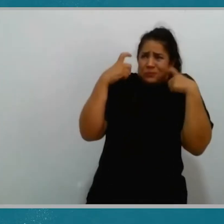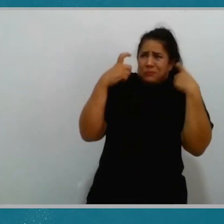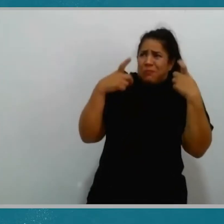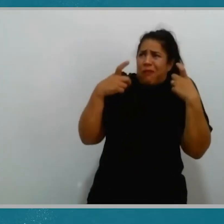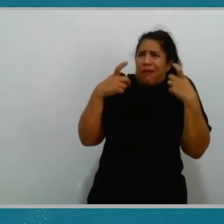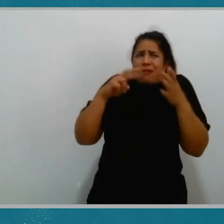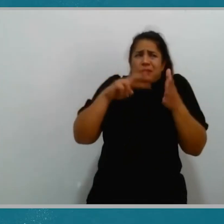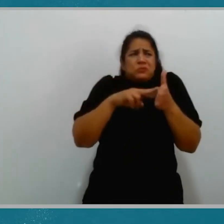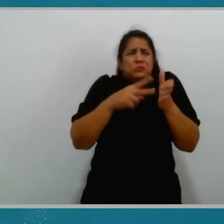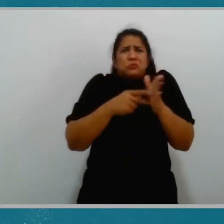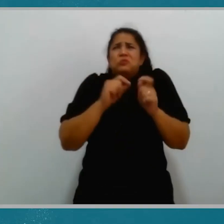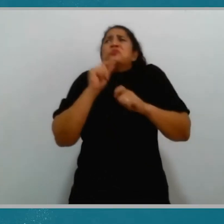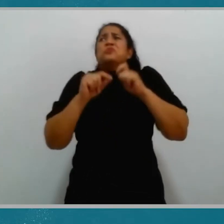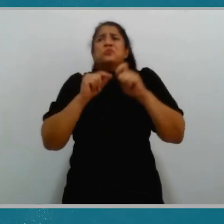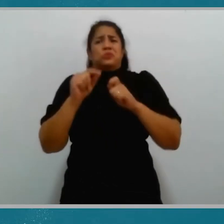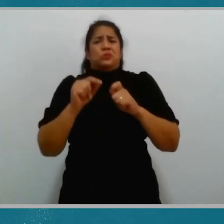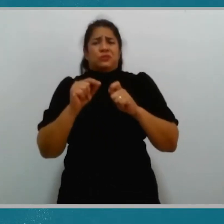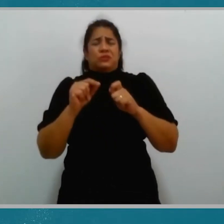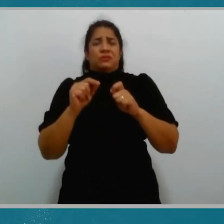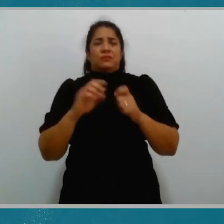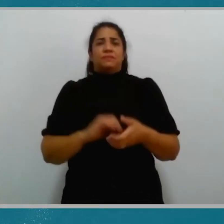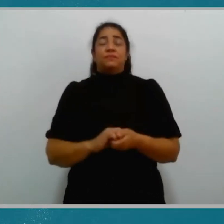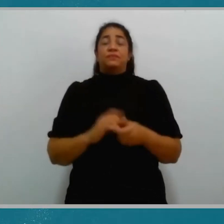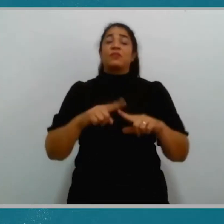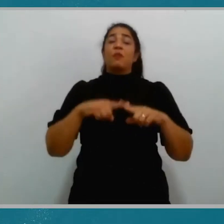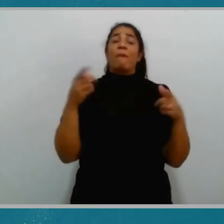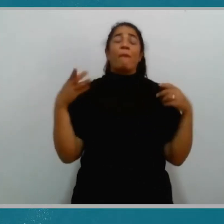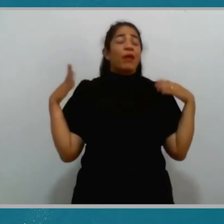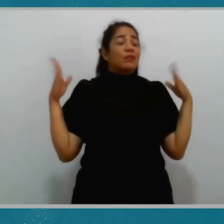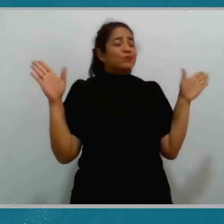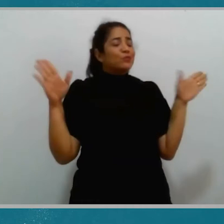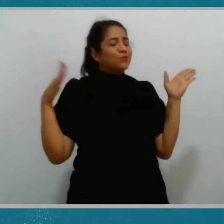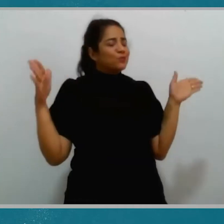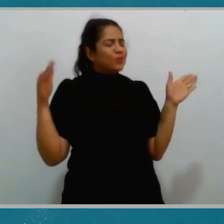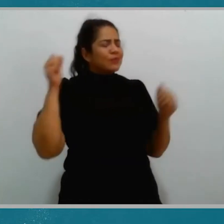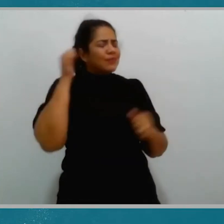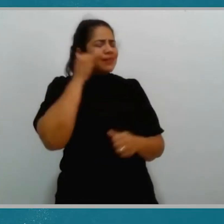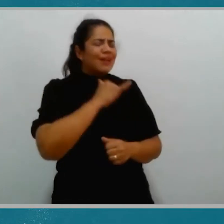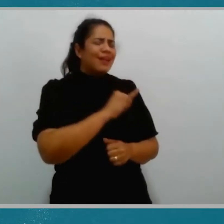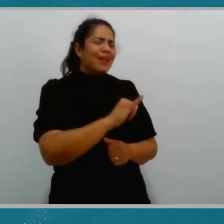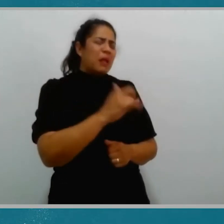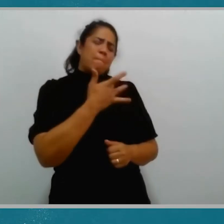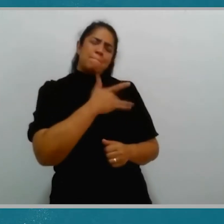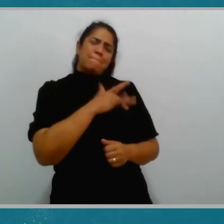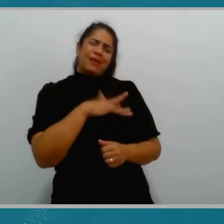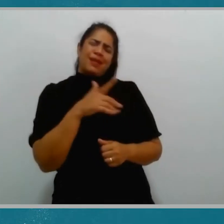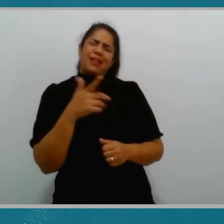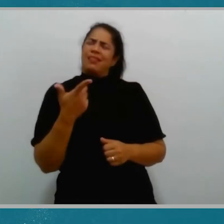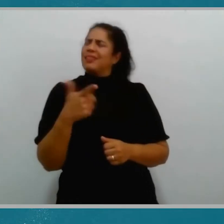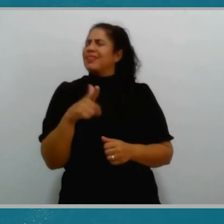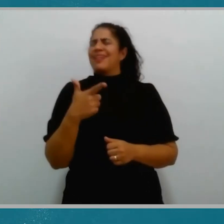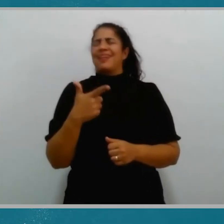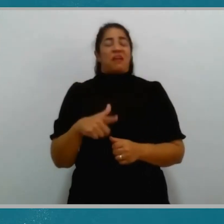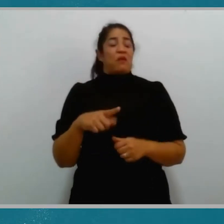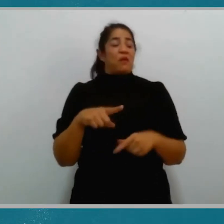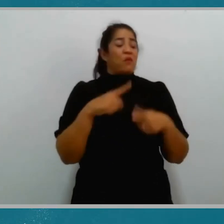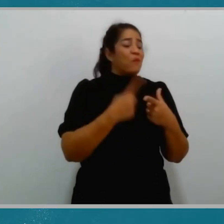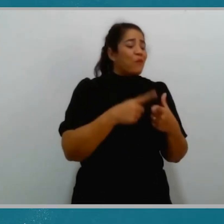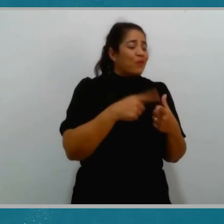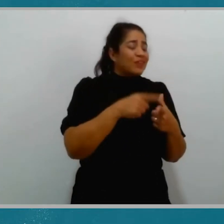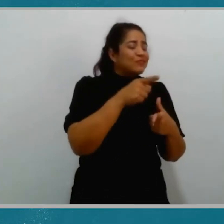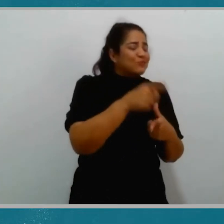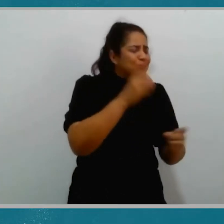esta saudação. Mas o anjo lhe disse: Maria, não temas, porque achaste